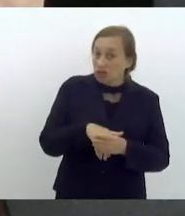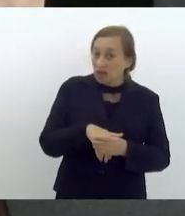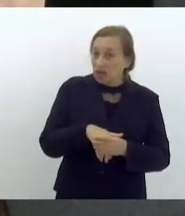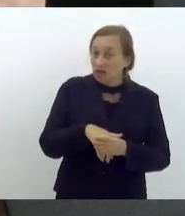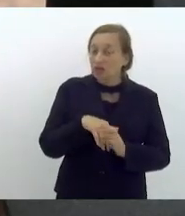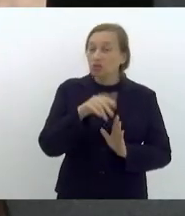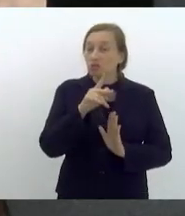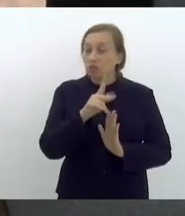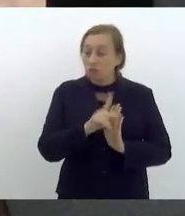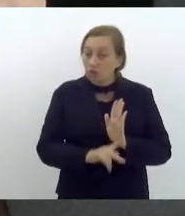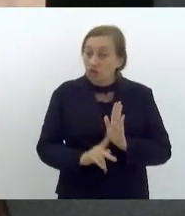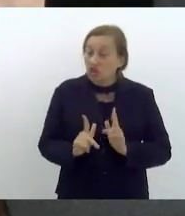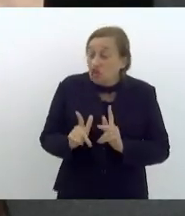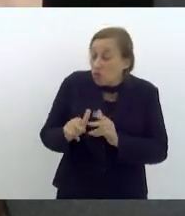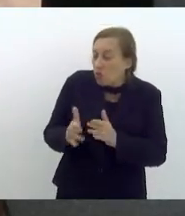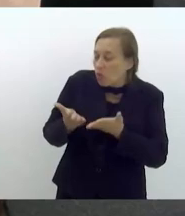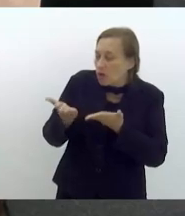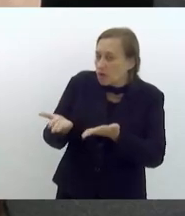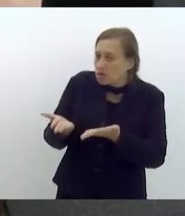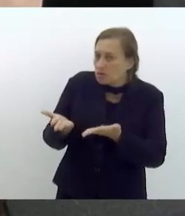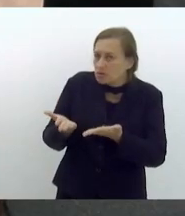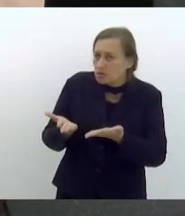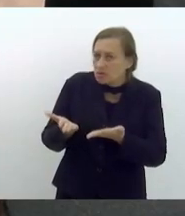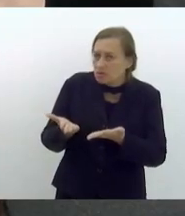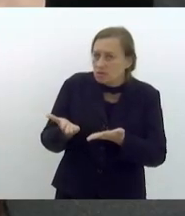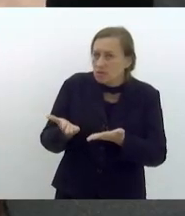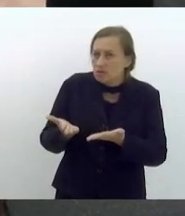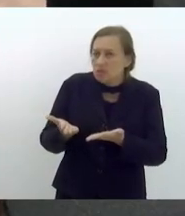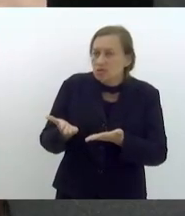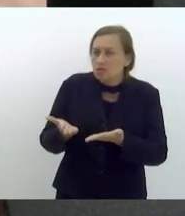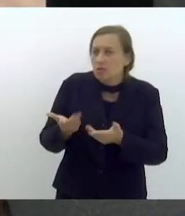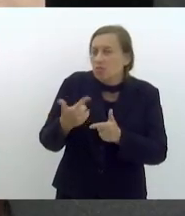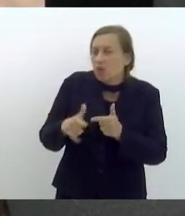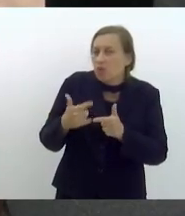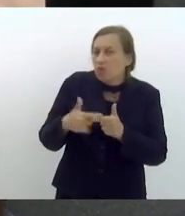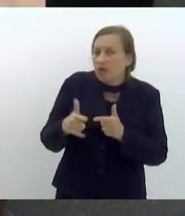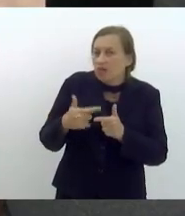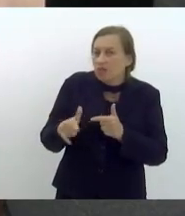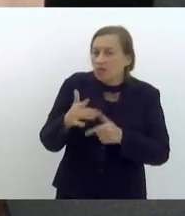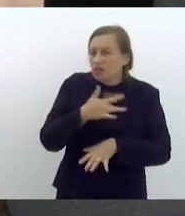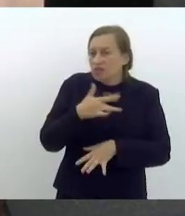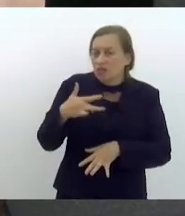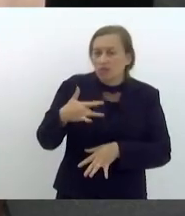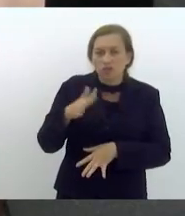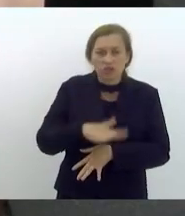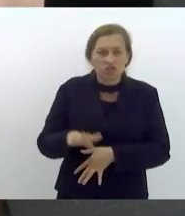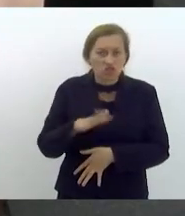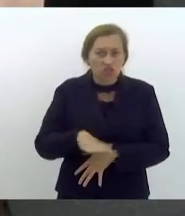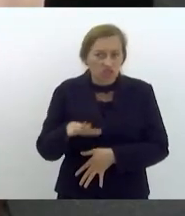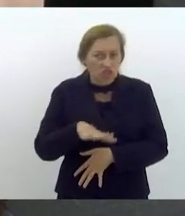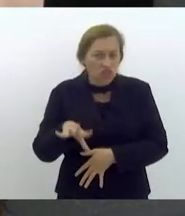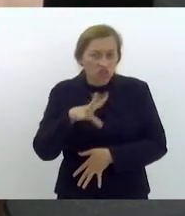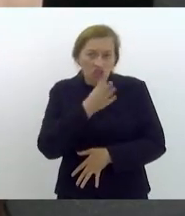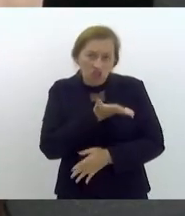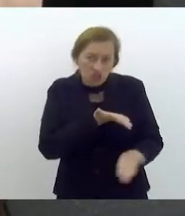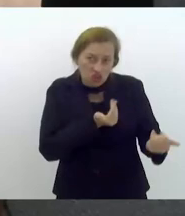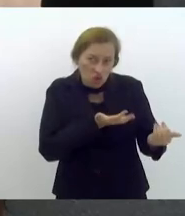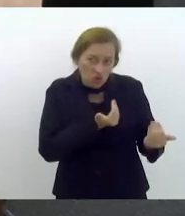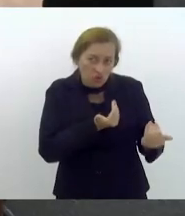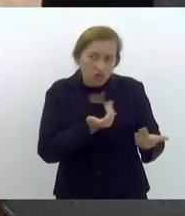como esse admite votou um projeto como esse que vai trazer mais difícil para as nossas crianças para os nossos jovens